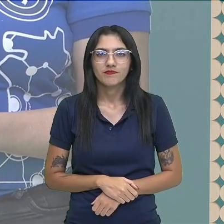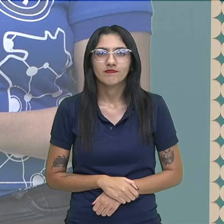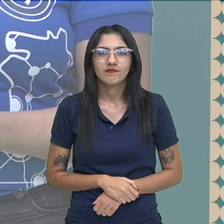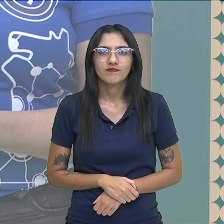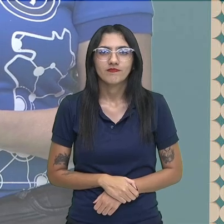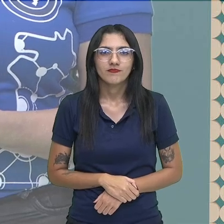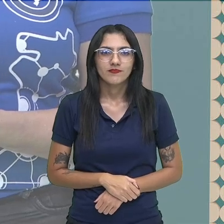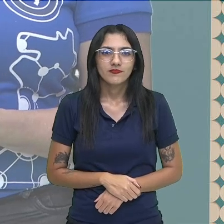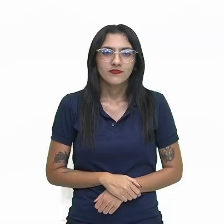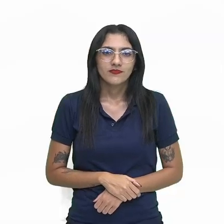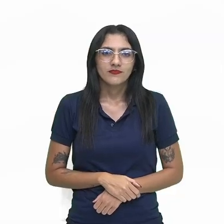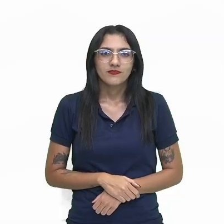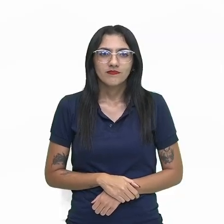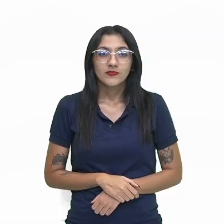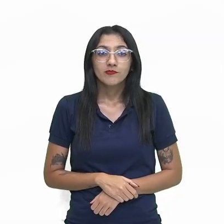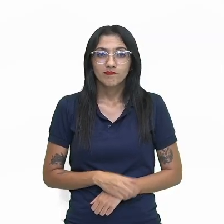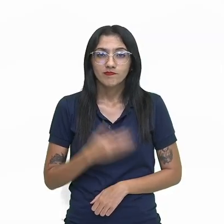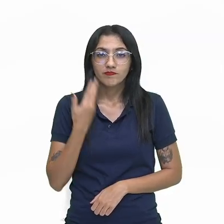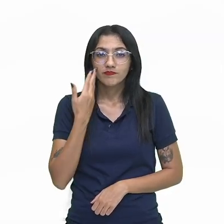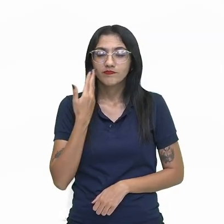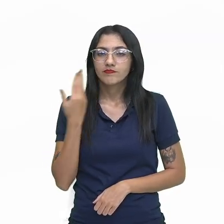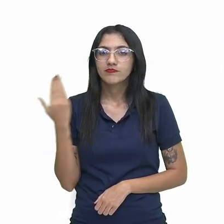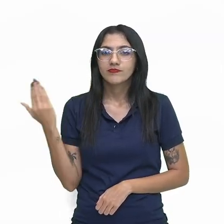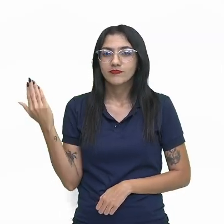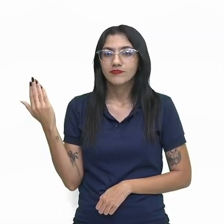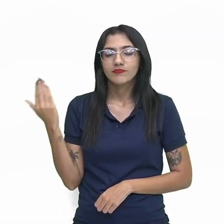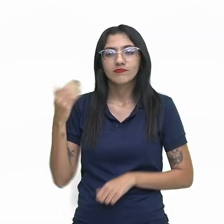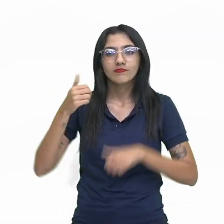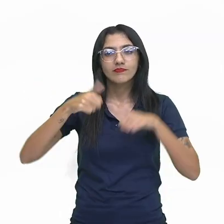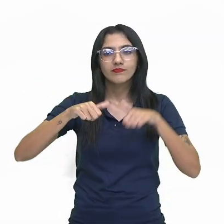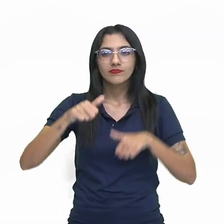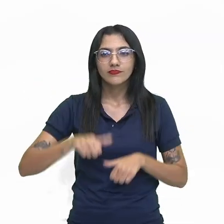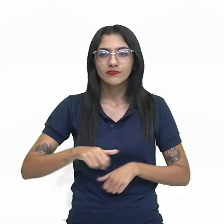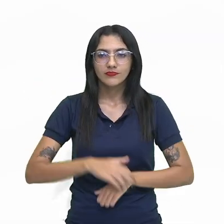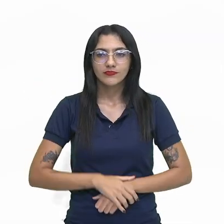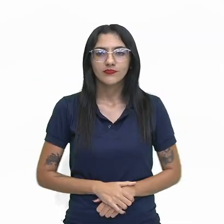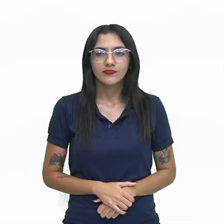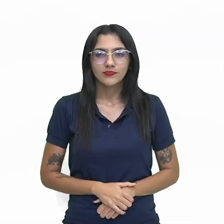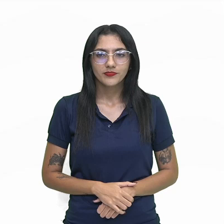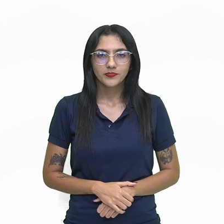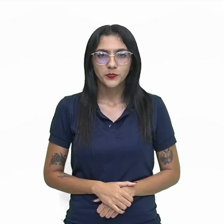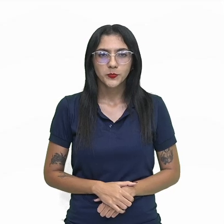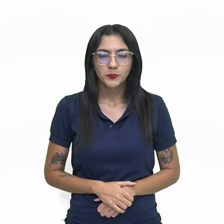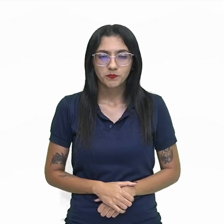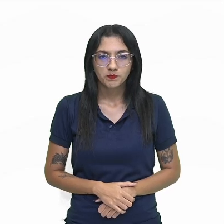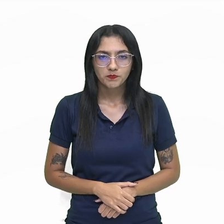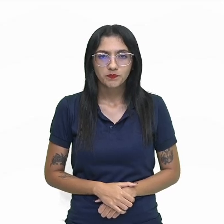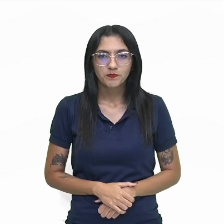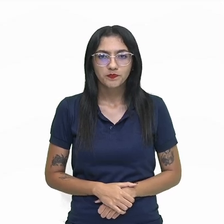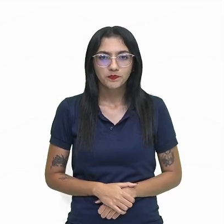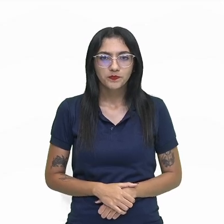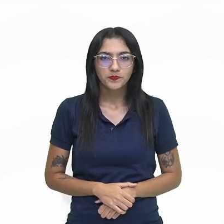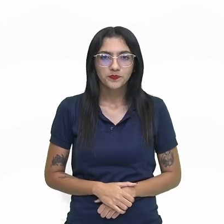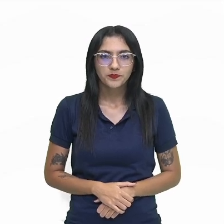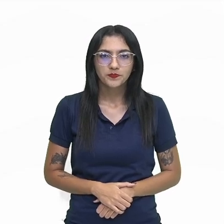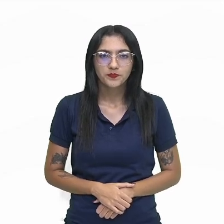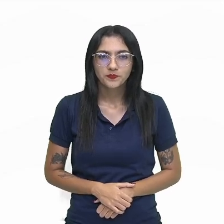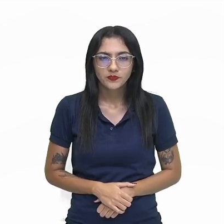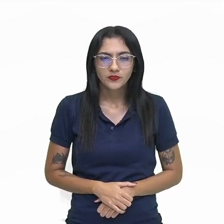Continuando, analisando mais algumas frases para você entender melhor. A mocidade que